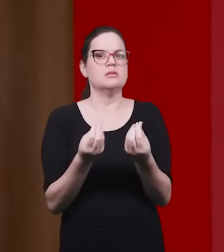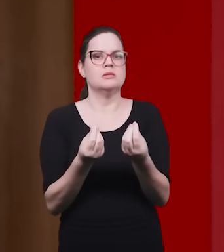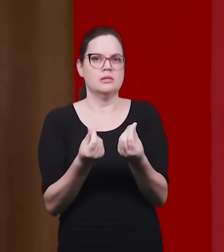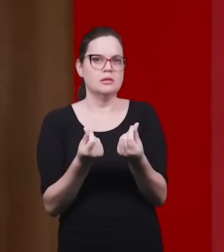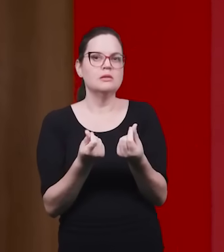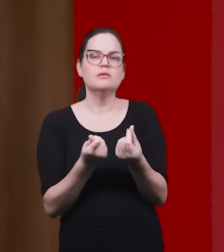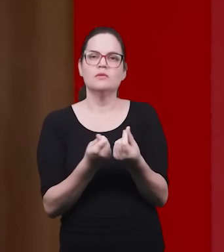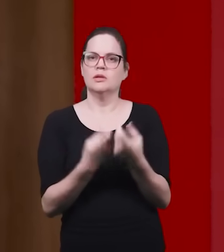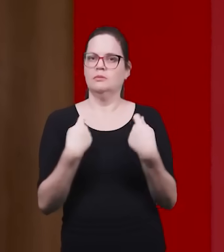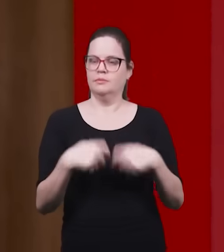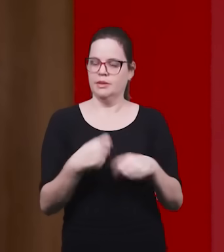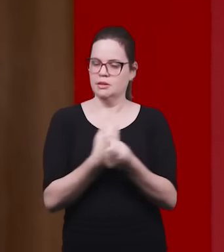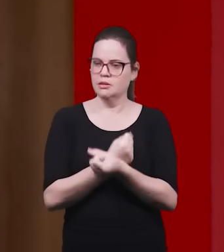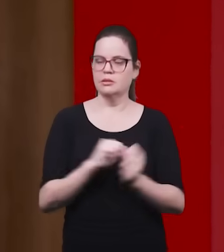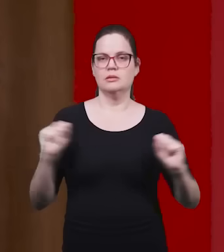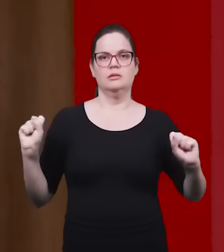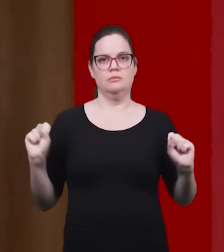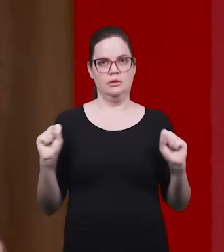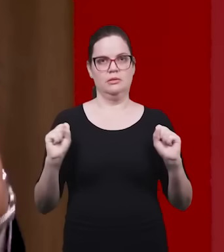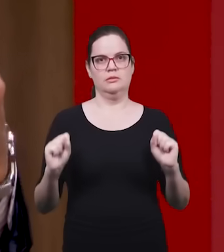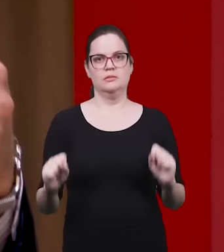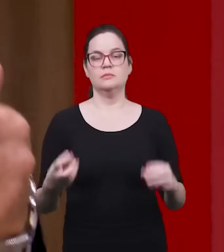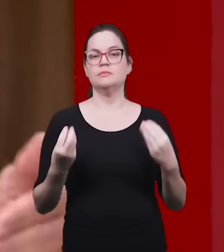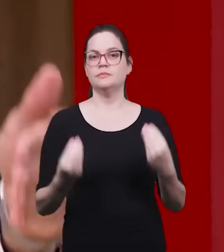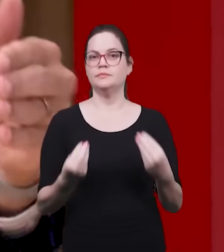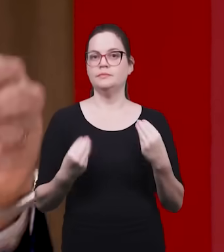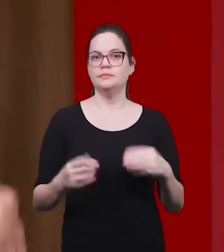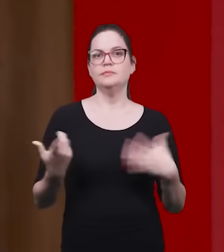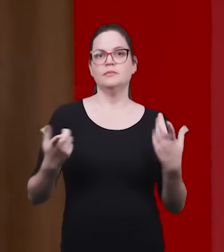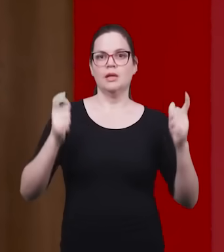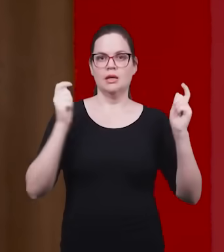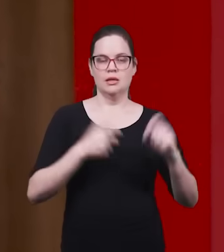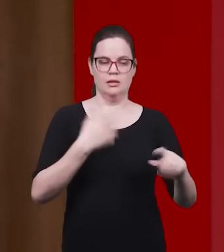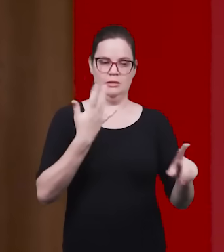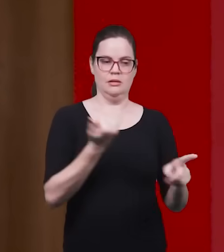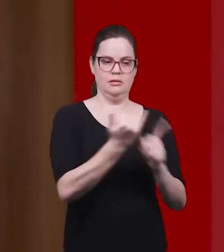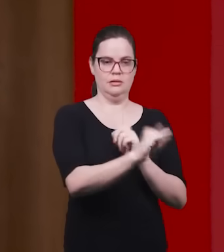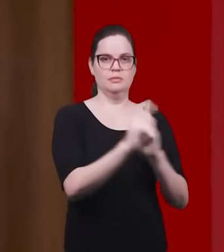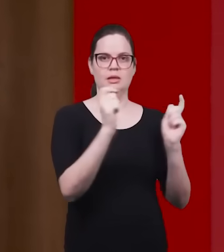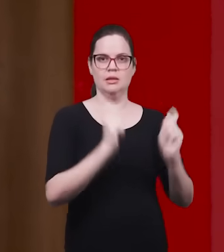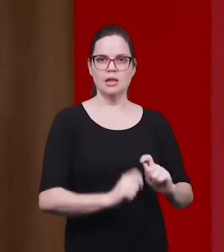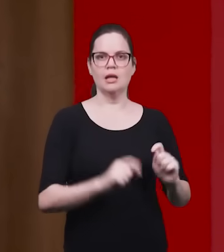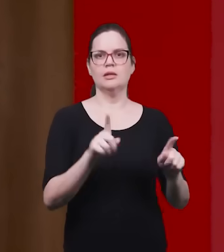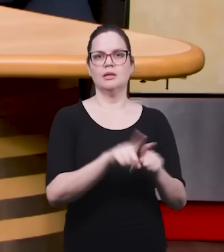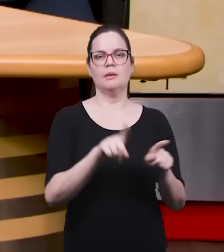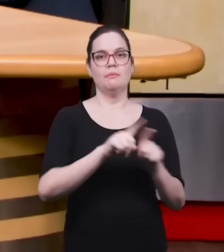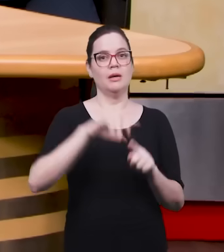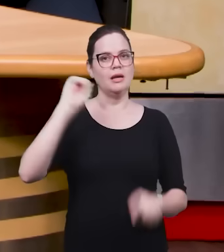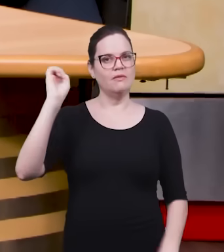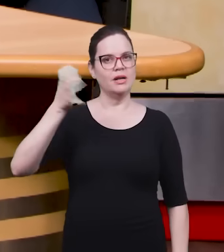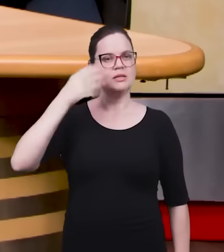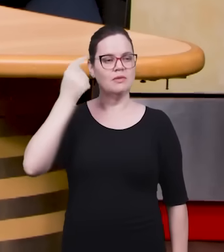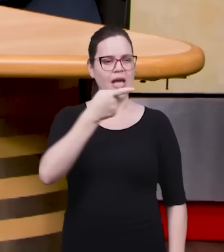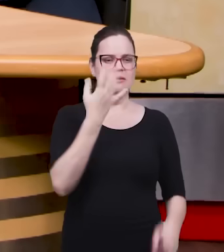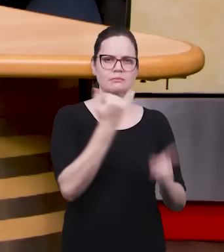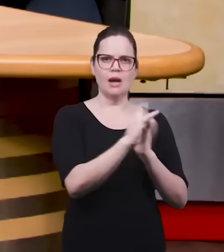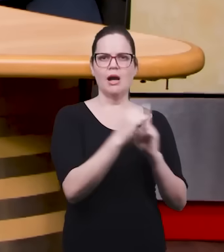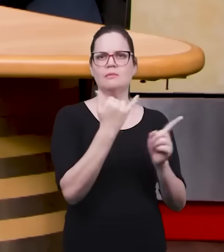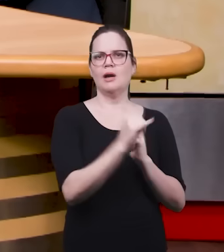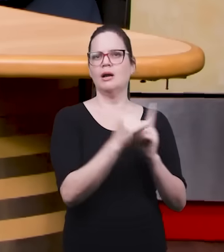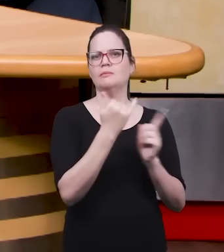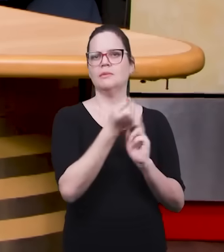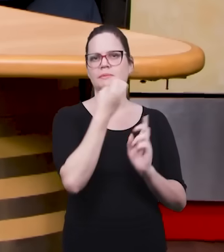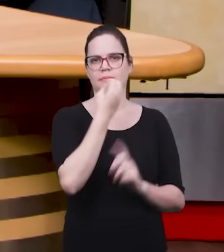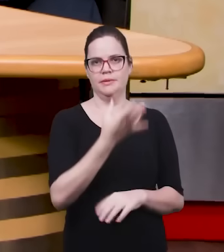age nesse sentido de uma libertação para que a interpretação possa fluir bem, né? Isso